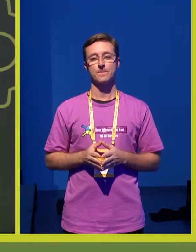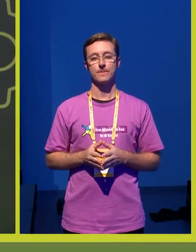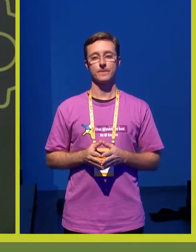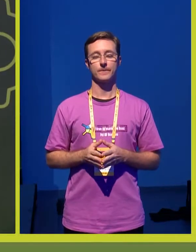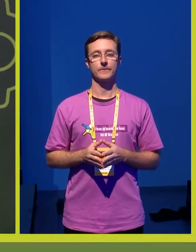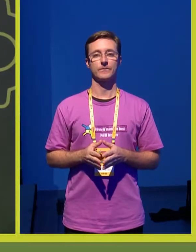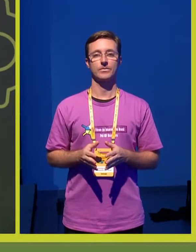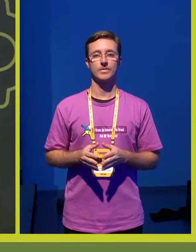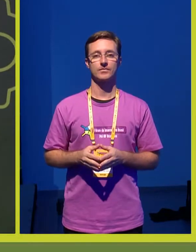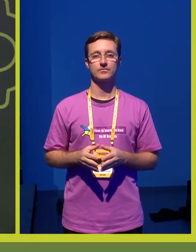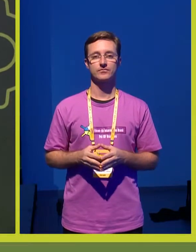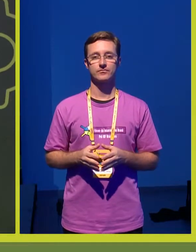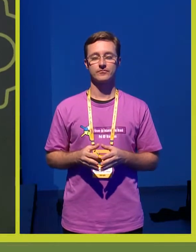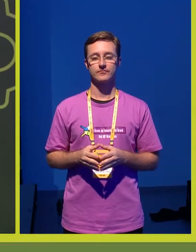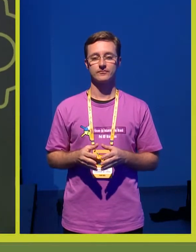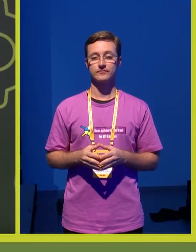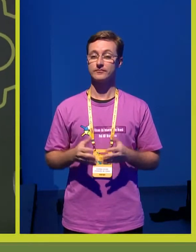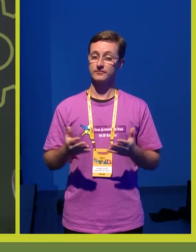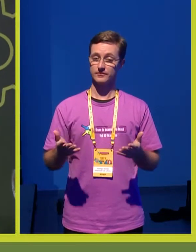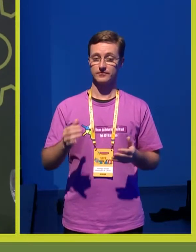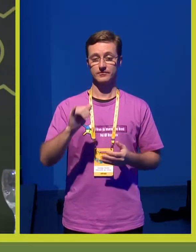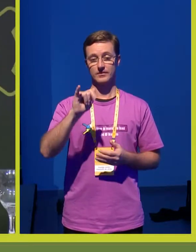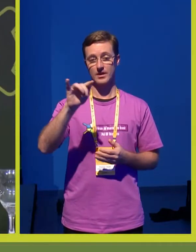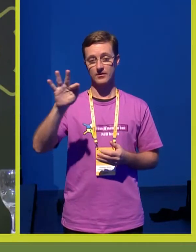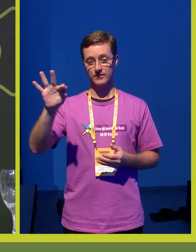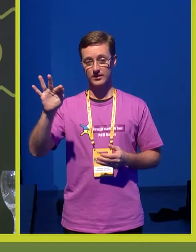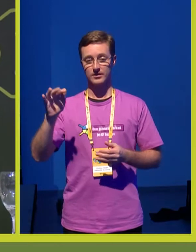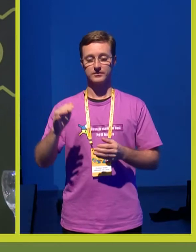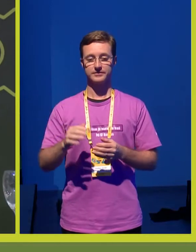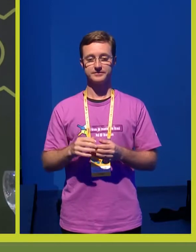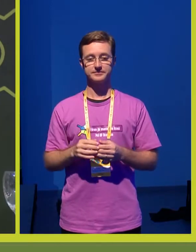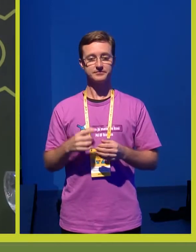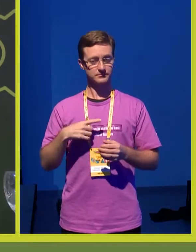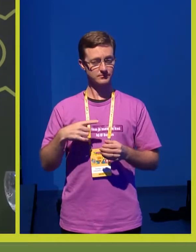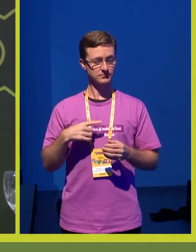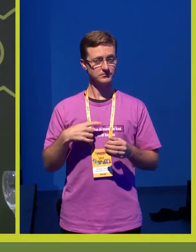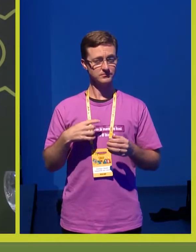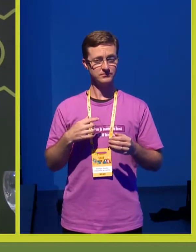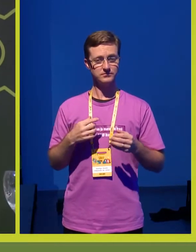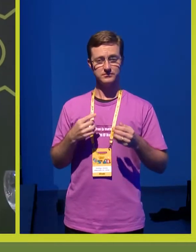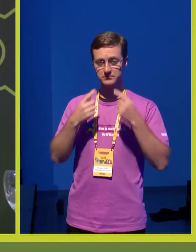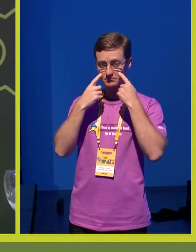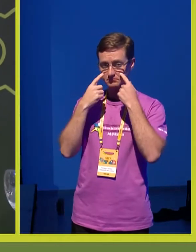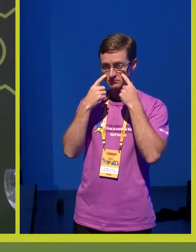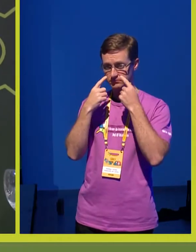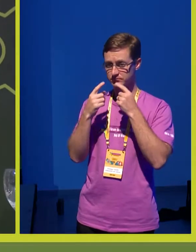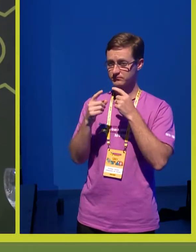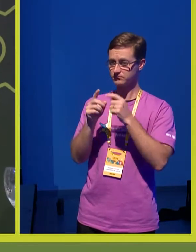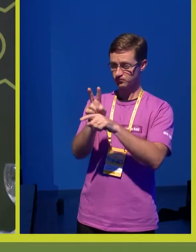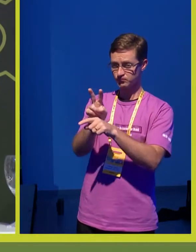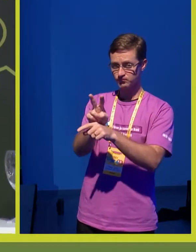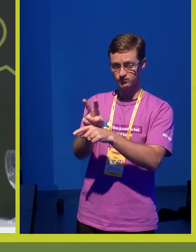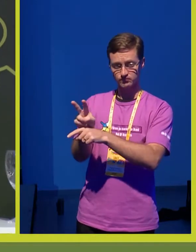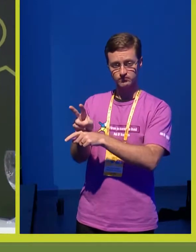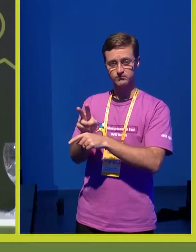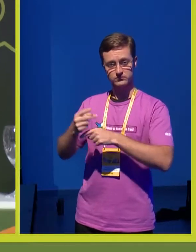como eu disse a EFF Electronic Frontier Foundation está nos Estados Unidos acompanhando bastante de perto essas discussões